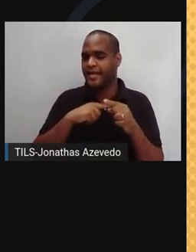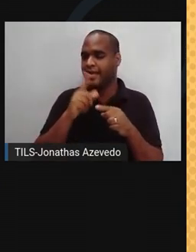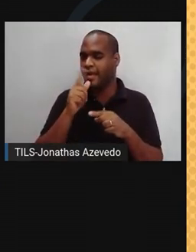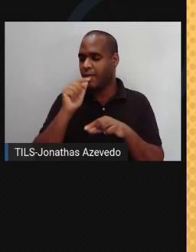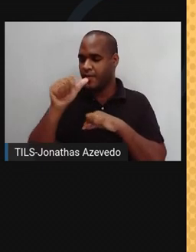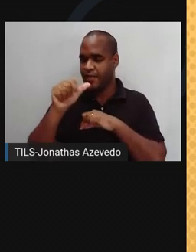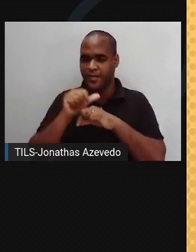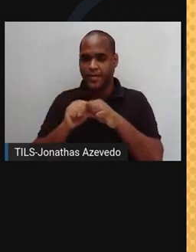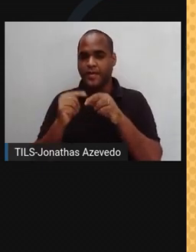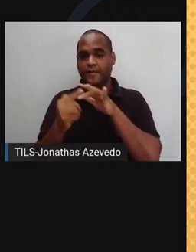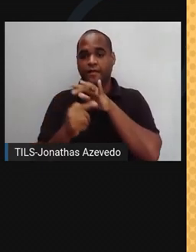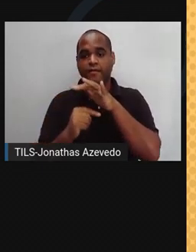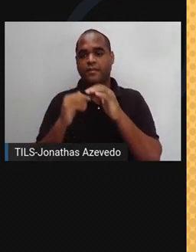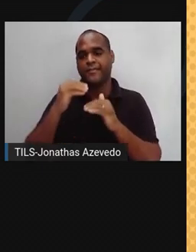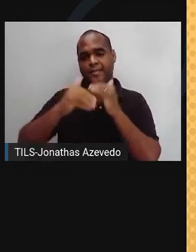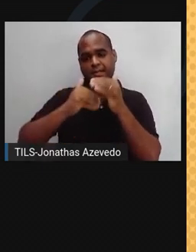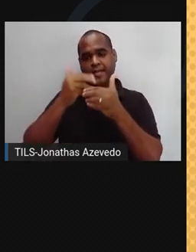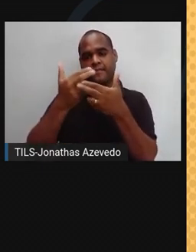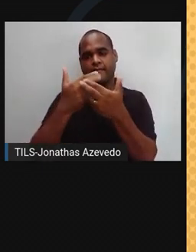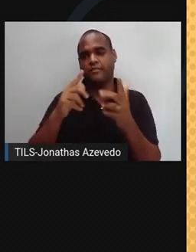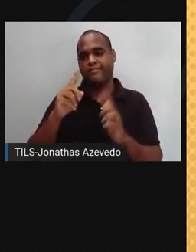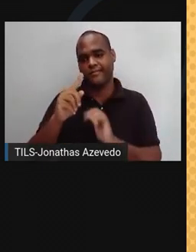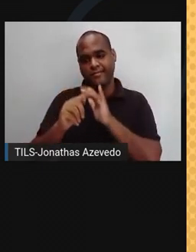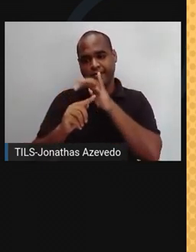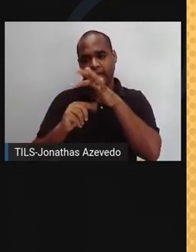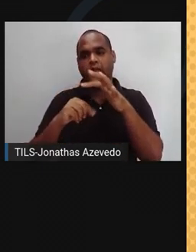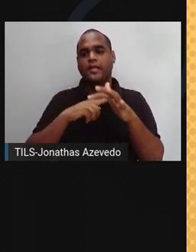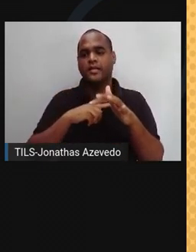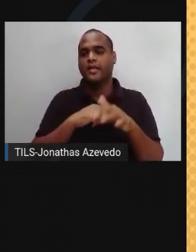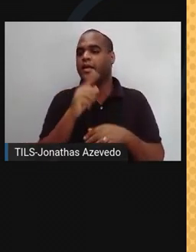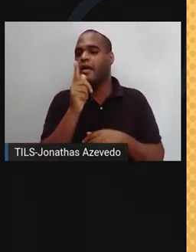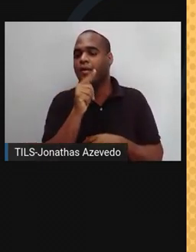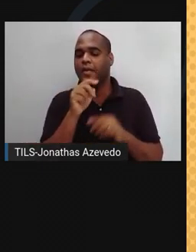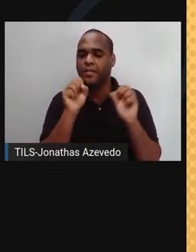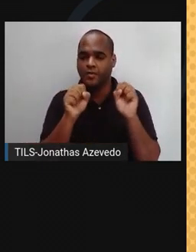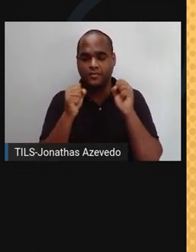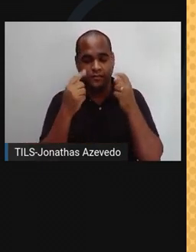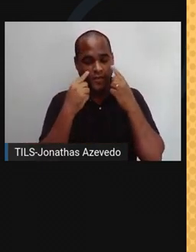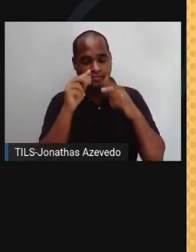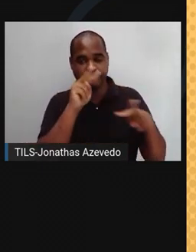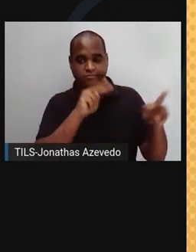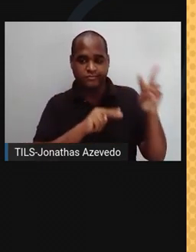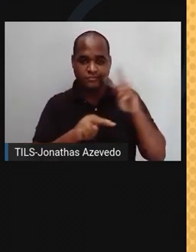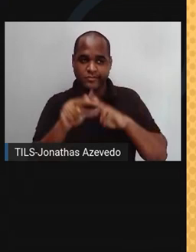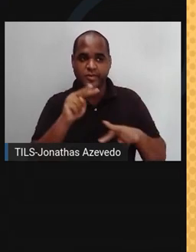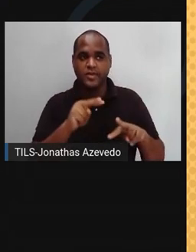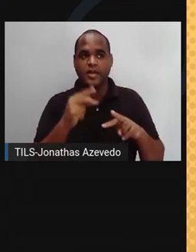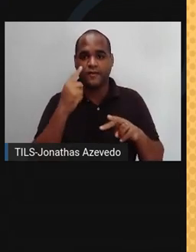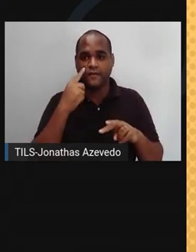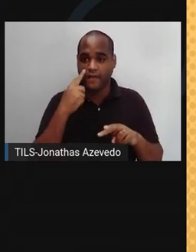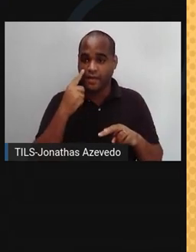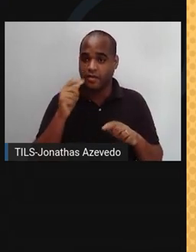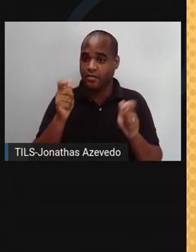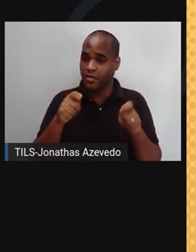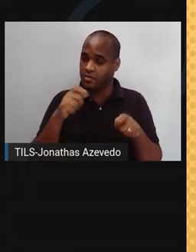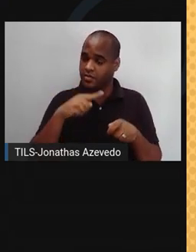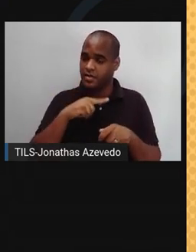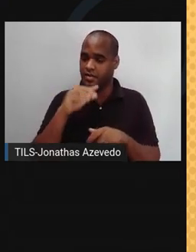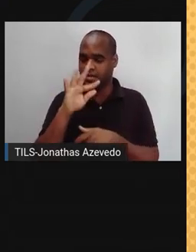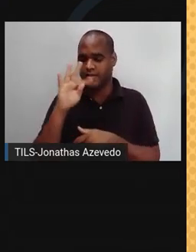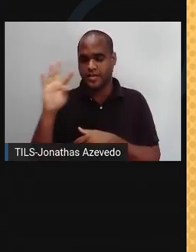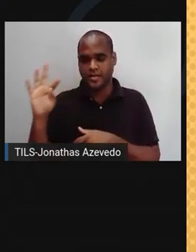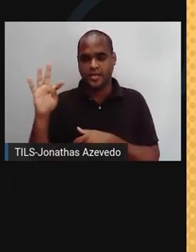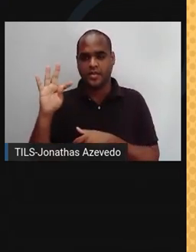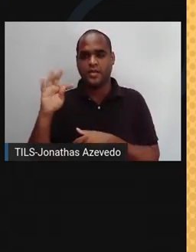no processo de evaporação essas frutinhas de água invisíveis aos nossos olhos sobre a pena Nossa atmosfera